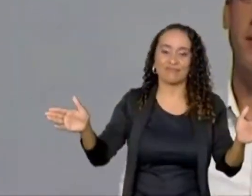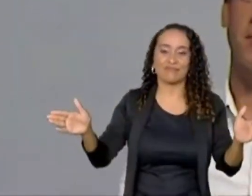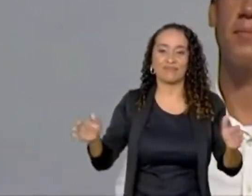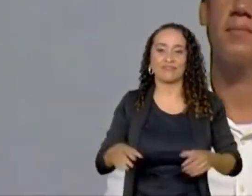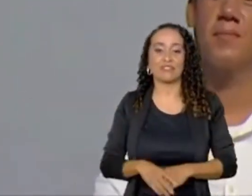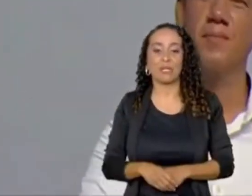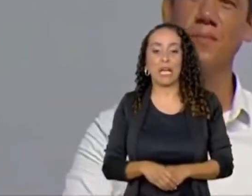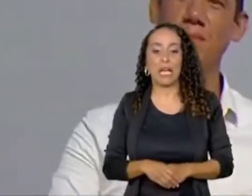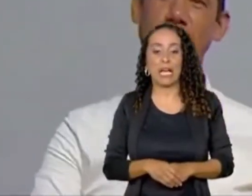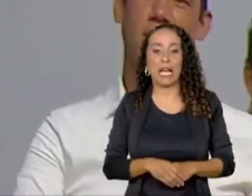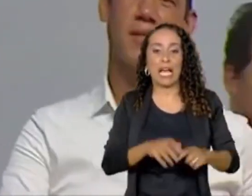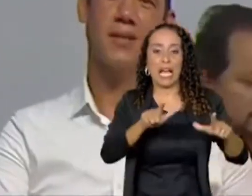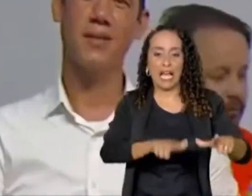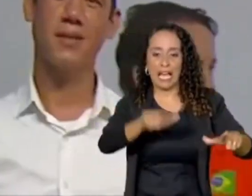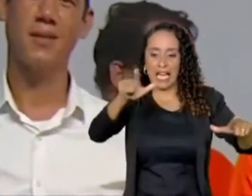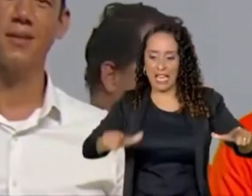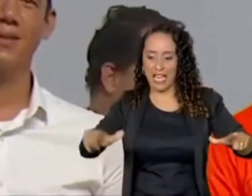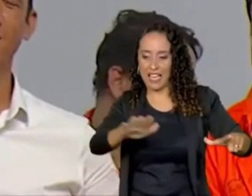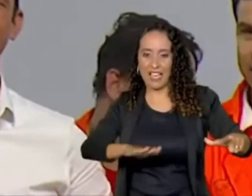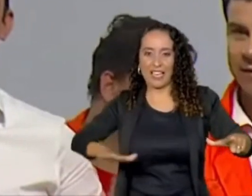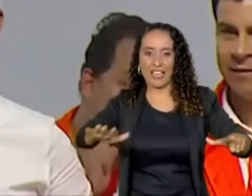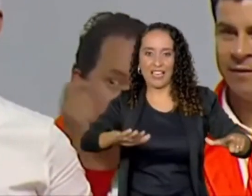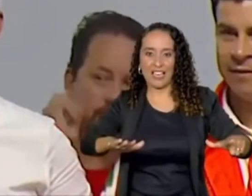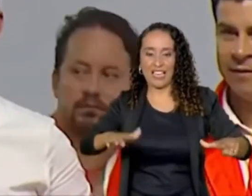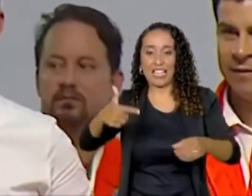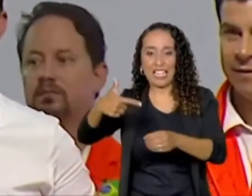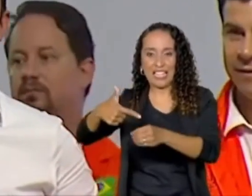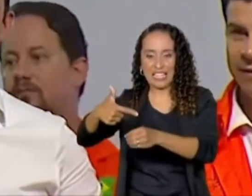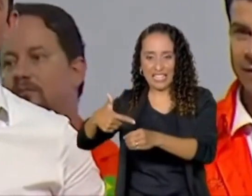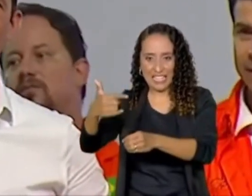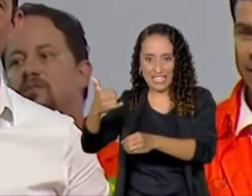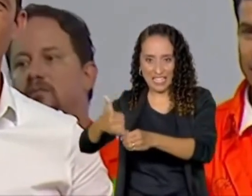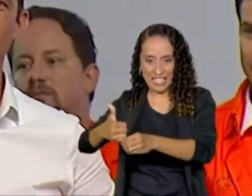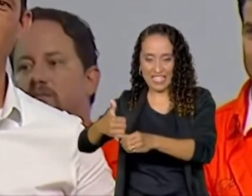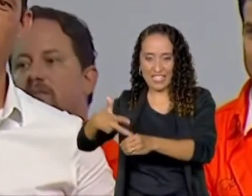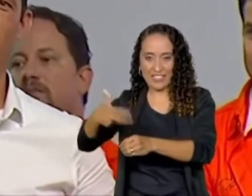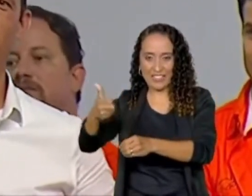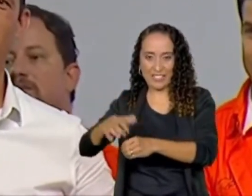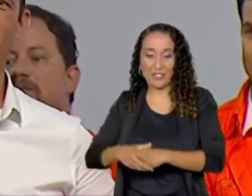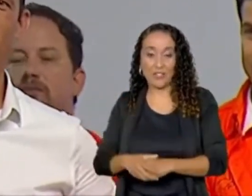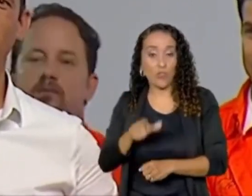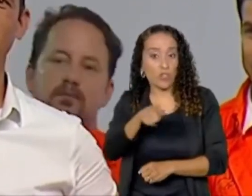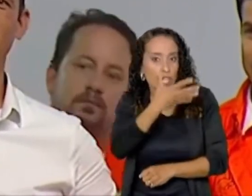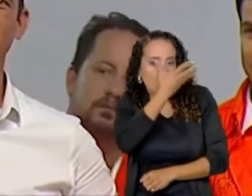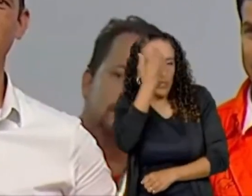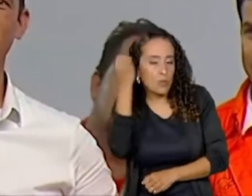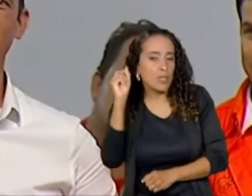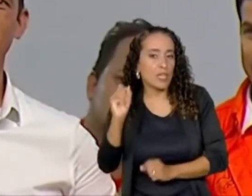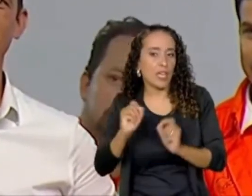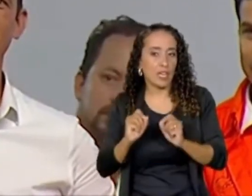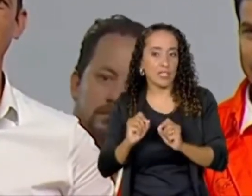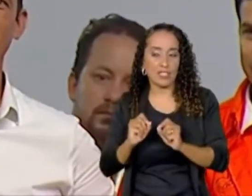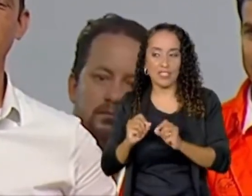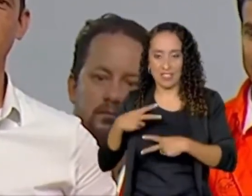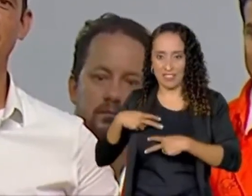da parte 2 dessa refinaria. Vocês não se esqueçam do que disse o Jean